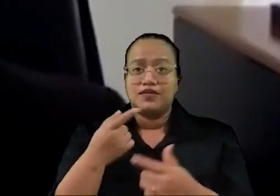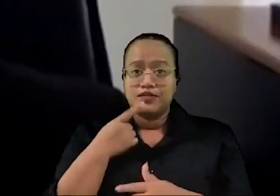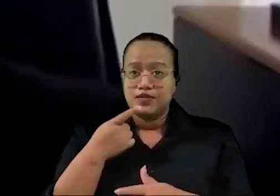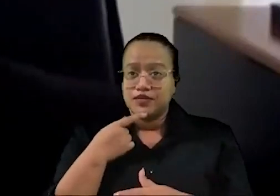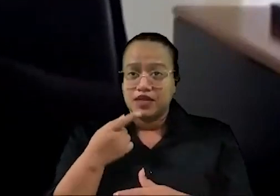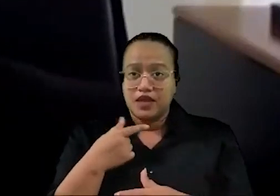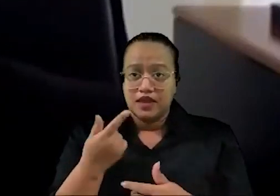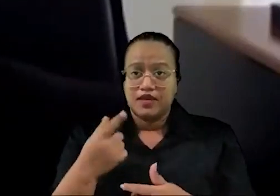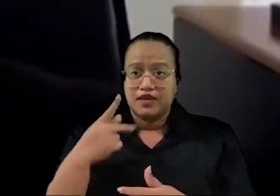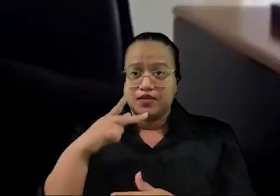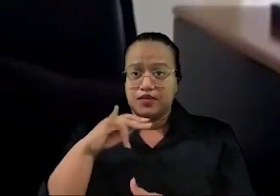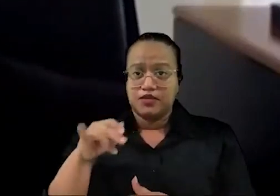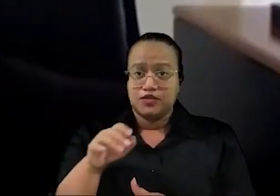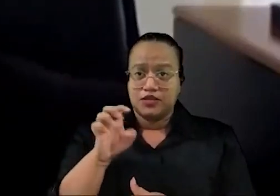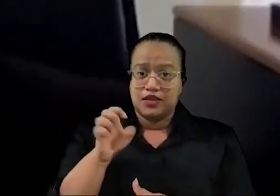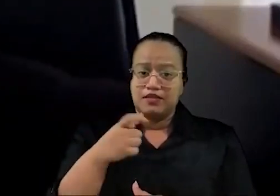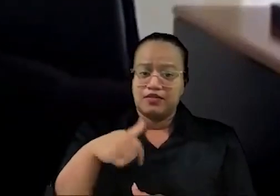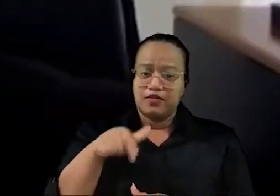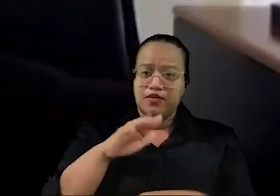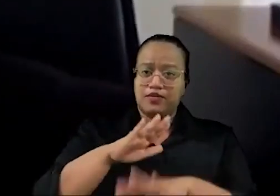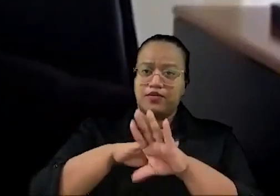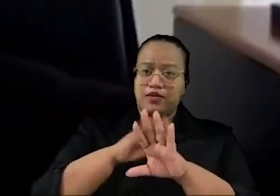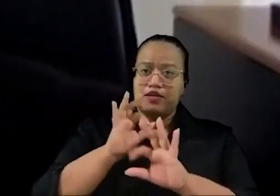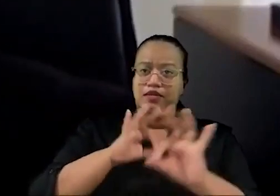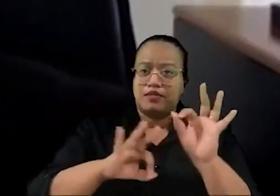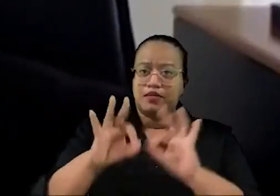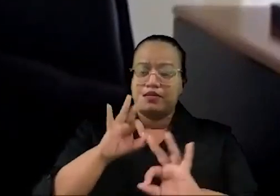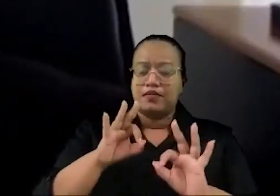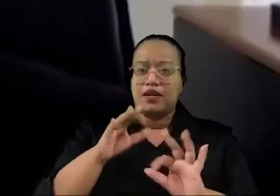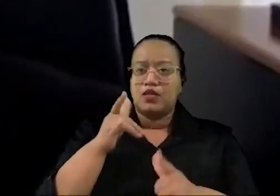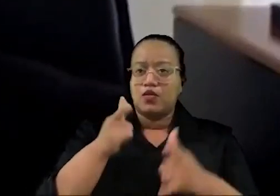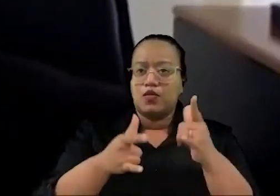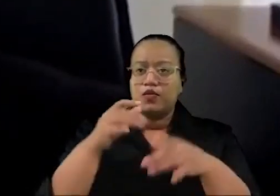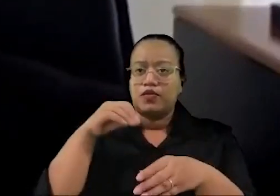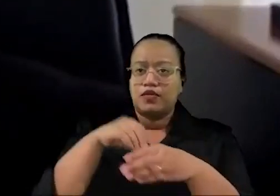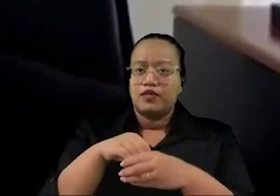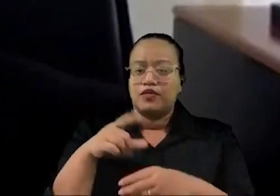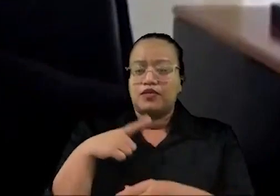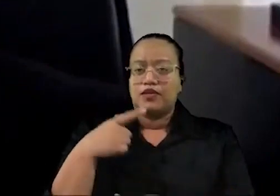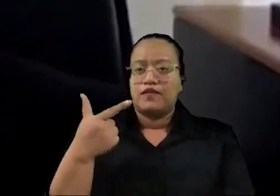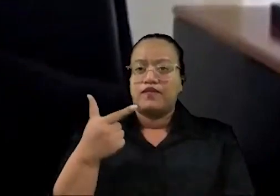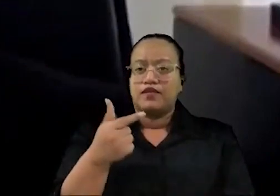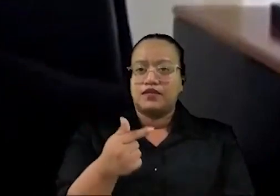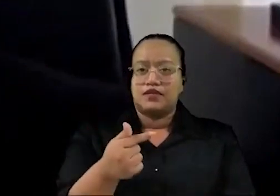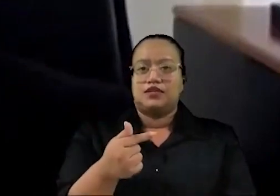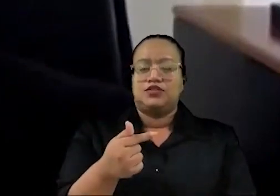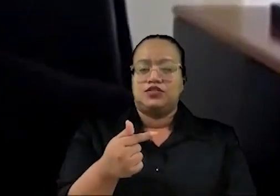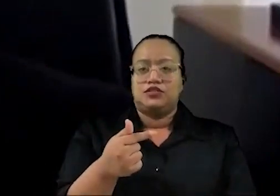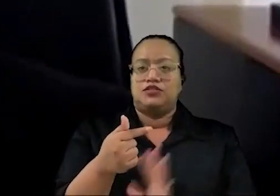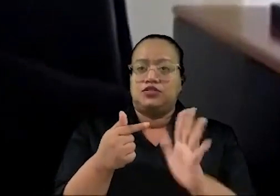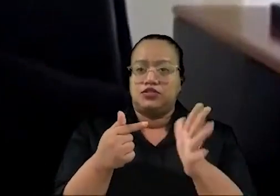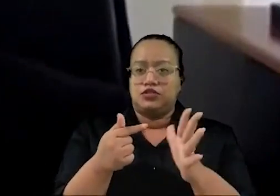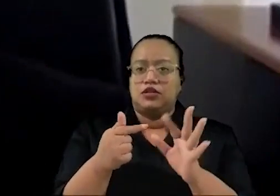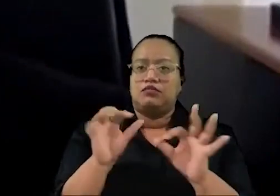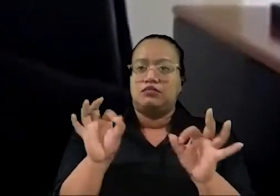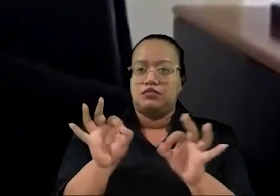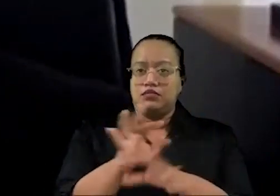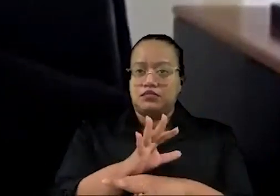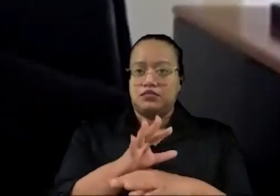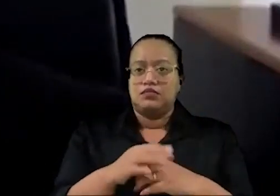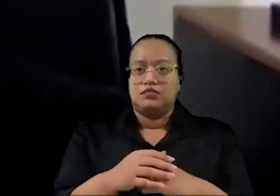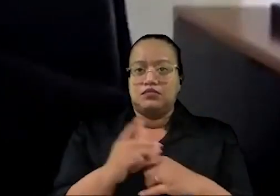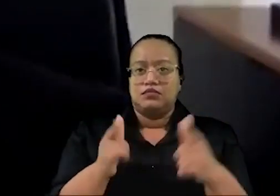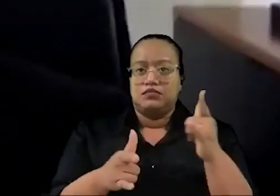desenvolver robôs. Nós já temos atualmente 27 robôs desenvolvidos, tem uma fila aí de outros mais